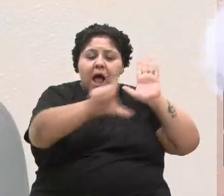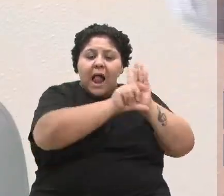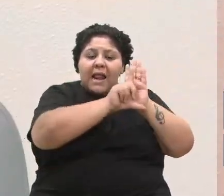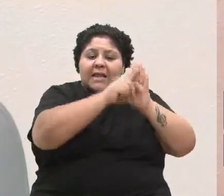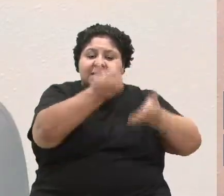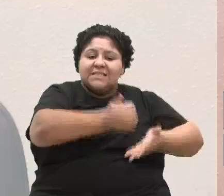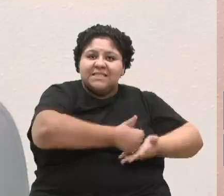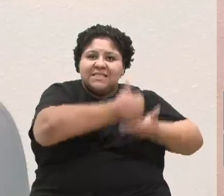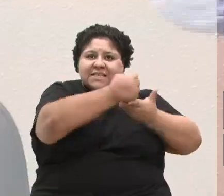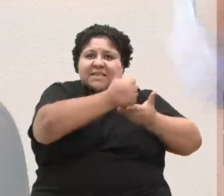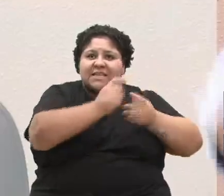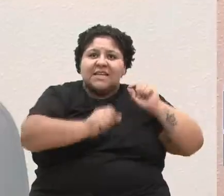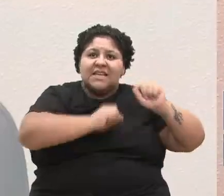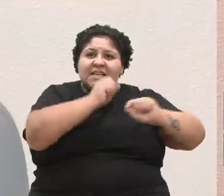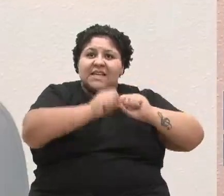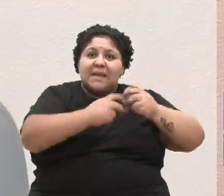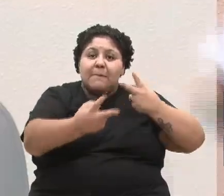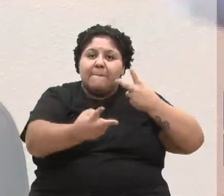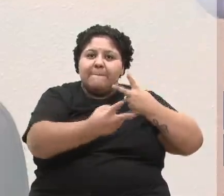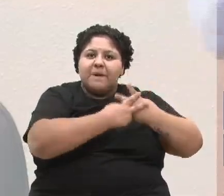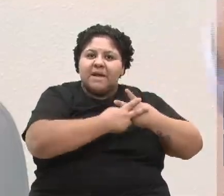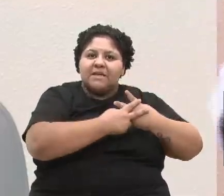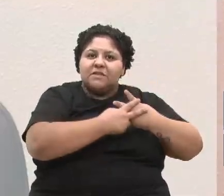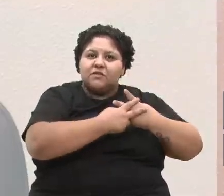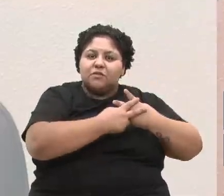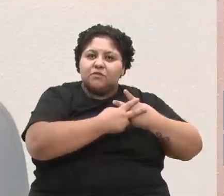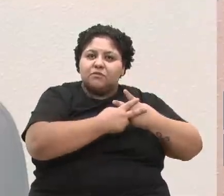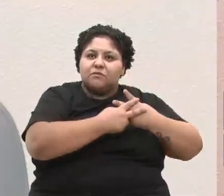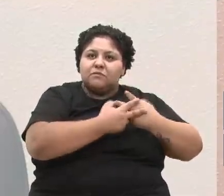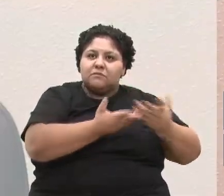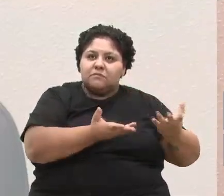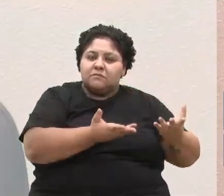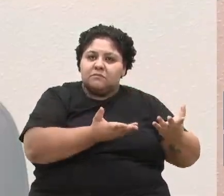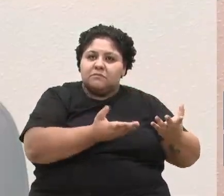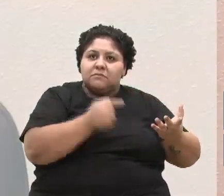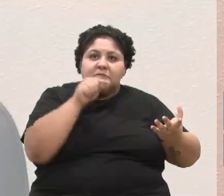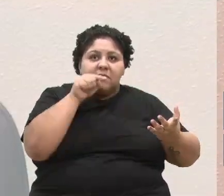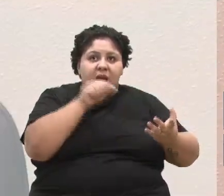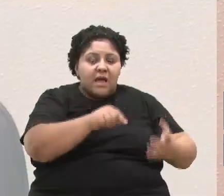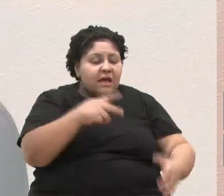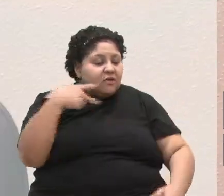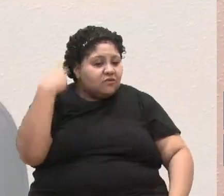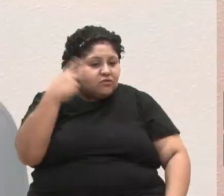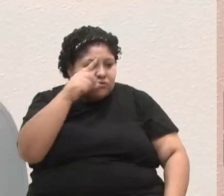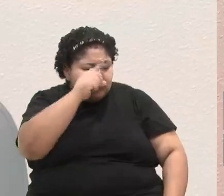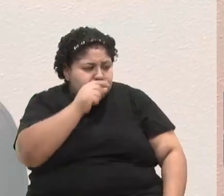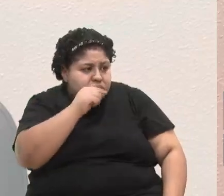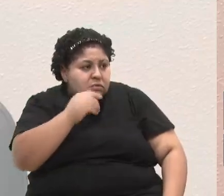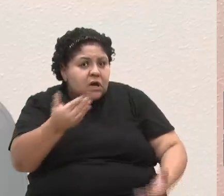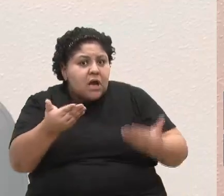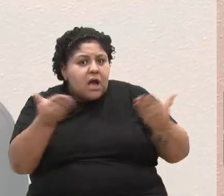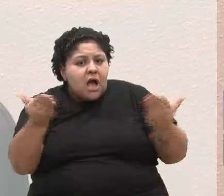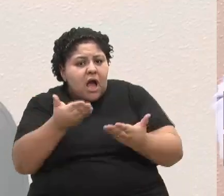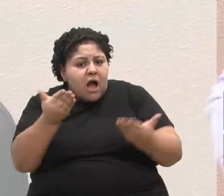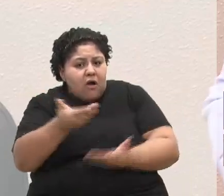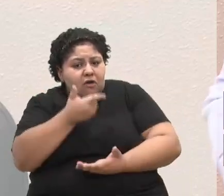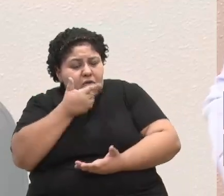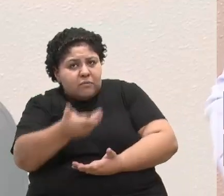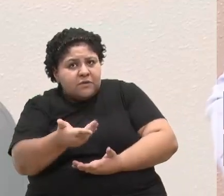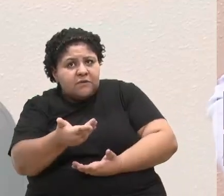beneficiam quem está preso, quem comete crime. É isso, vereador Fantinel. Aí fico pedindo mais